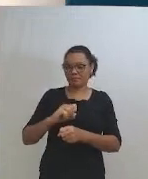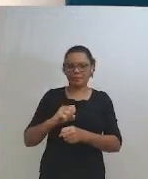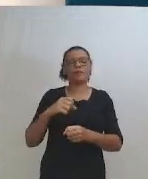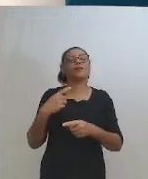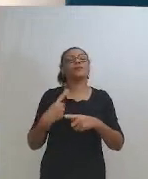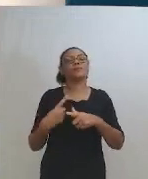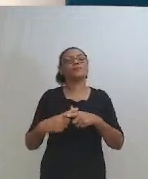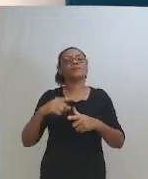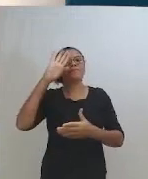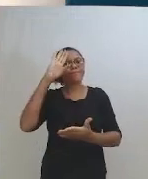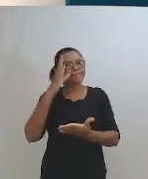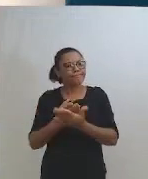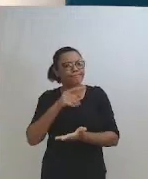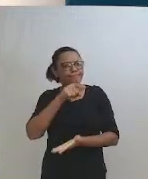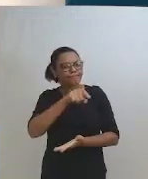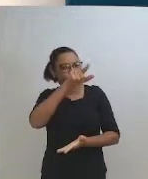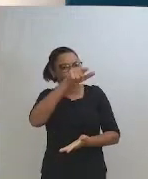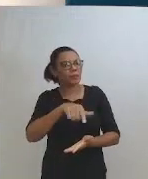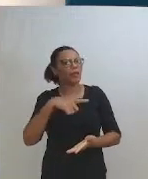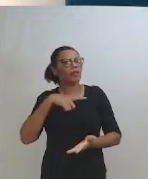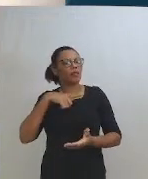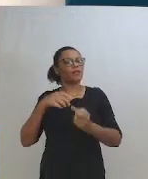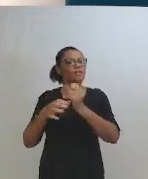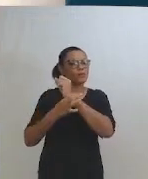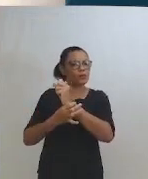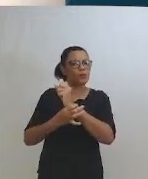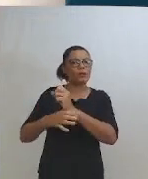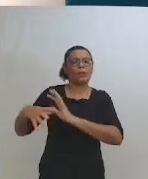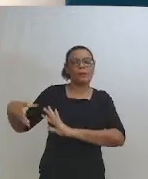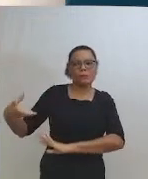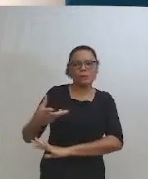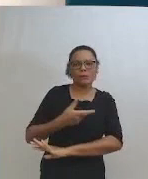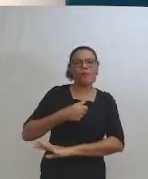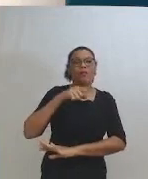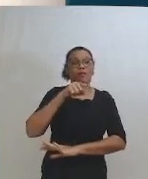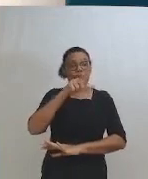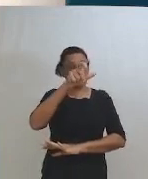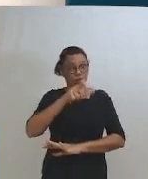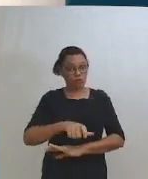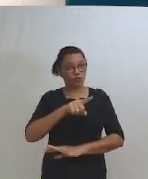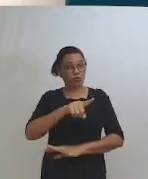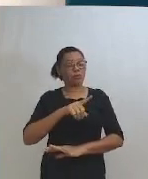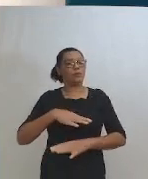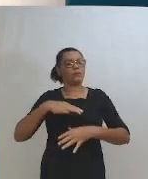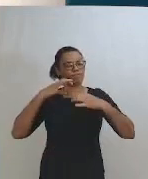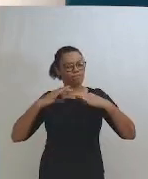tem segurança na qualidade desta pessoa e na integridade dela.